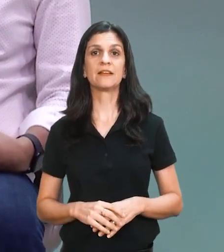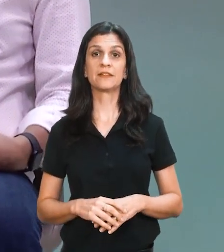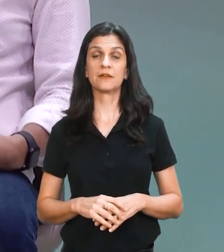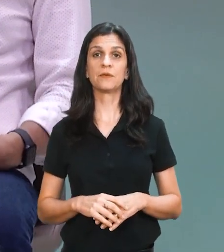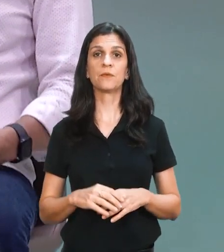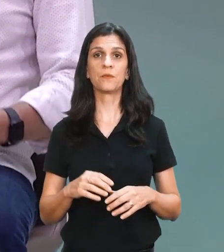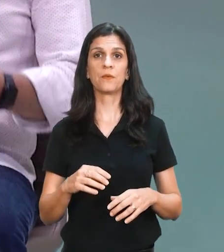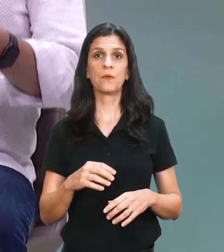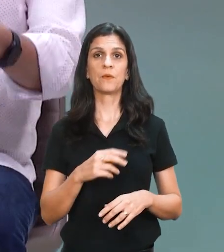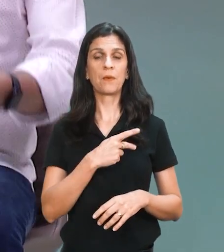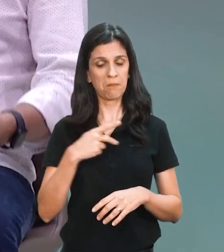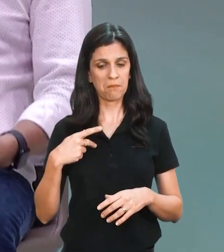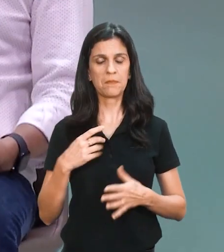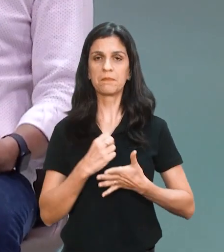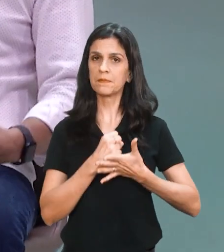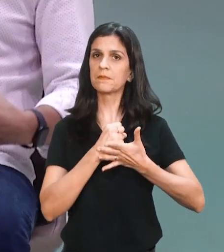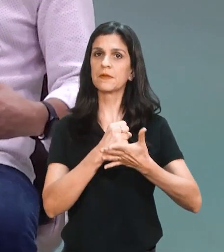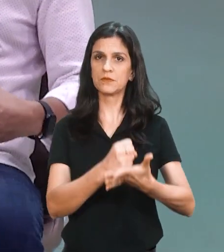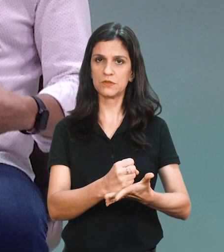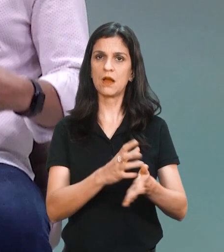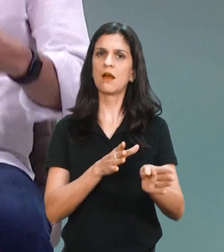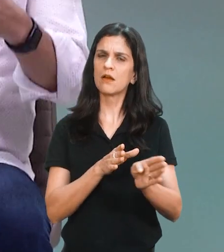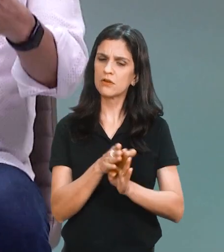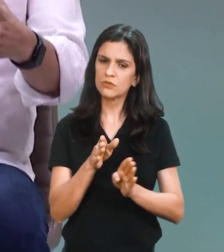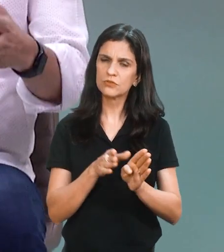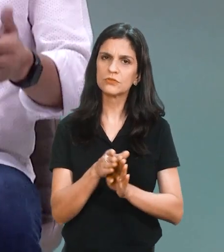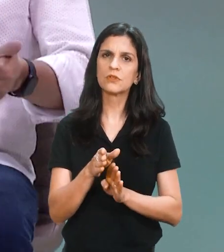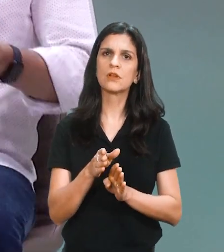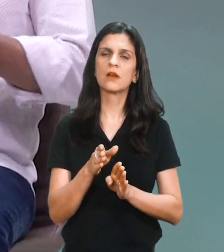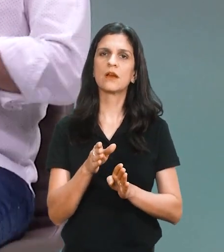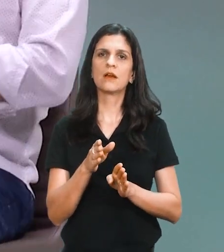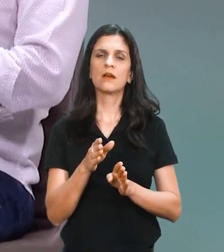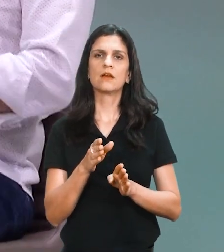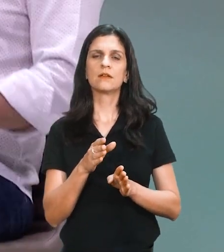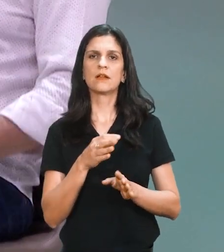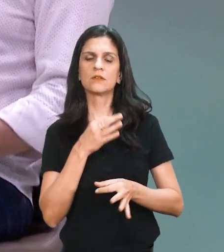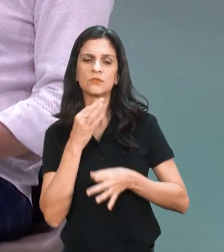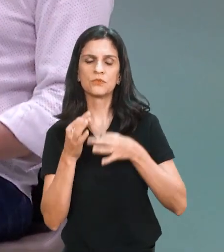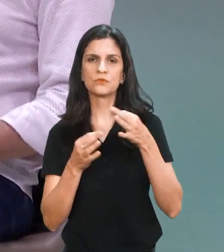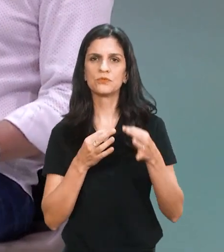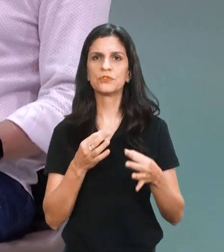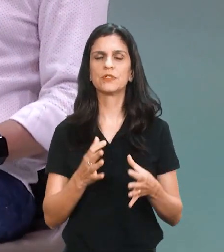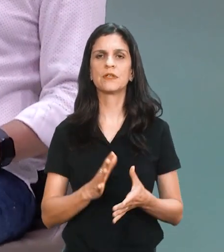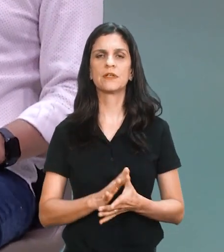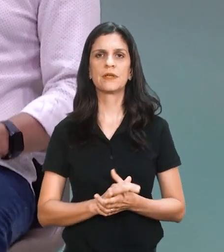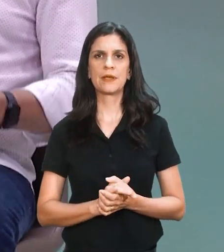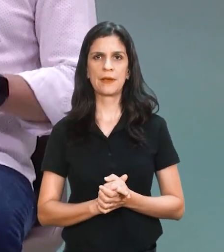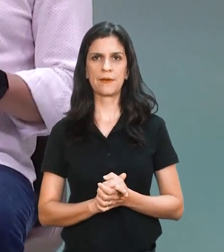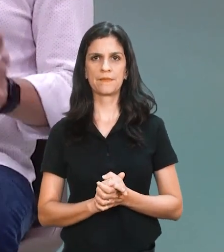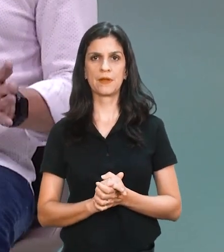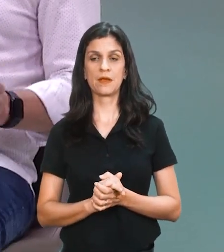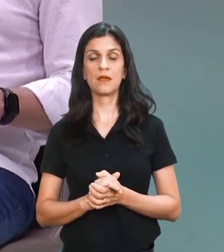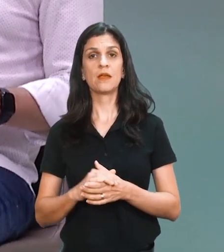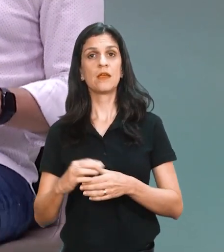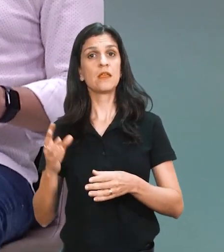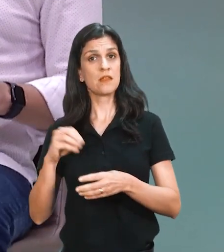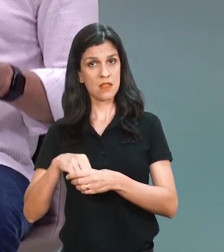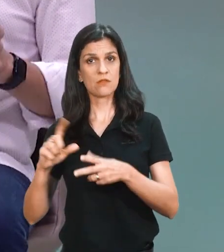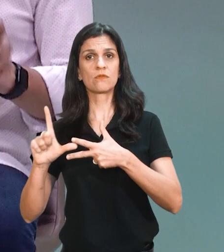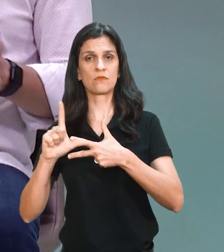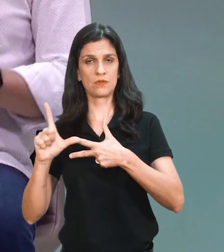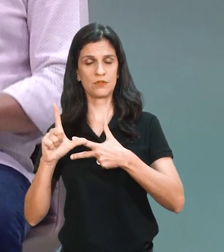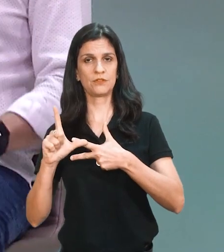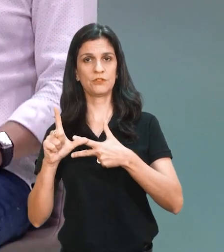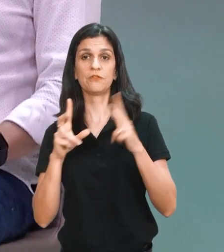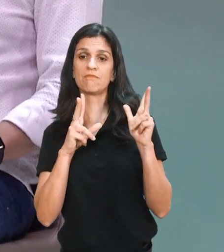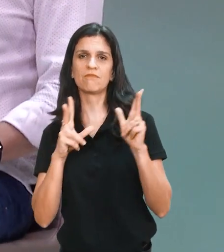procura ajudar nisso, né? Procura aconselhar as pessoas. Dentro do Legislativo eu falo assim, eu não mudei a minha atuação,